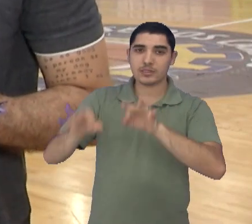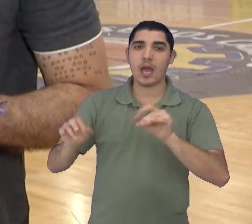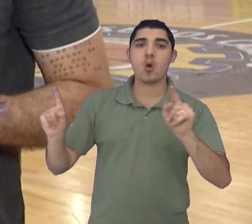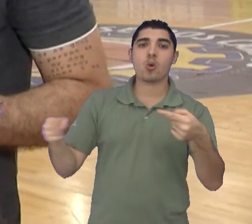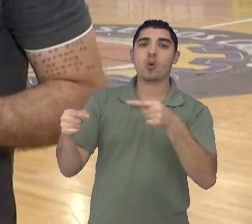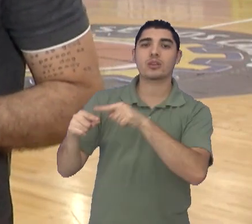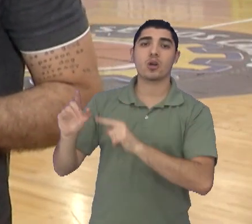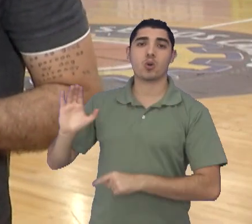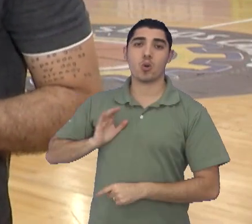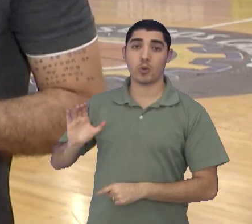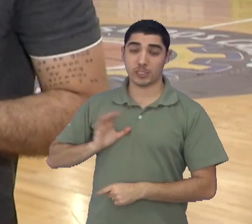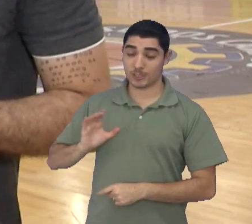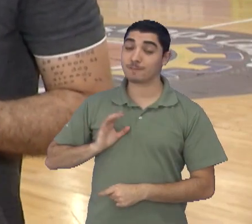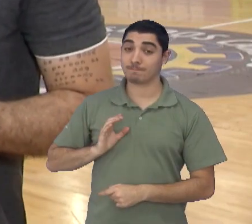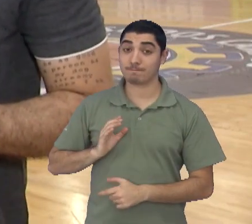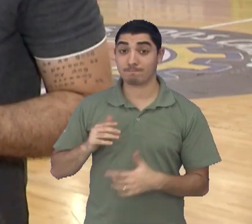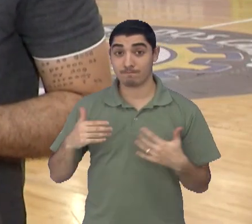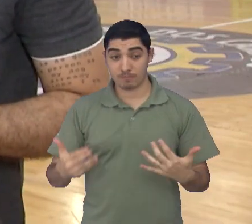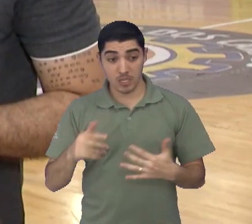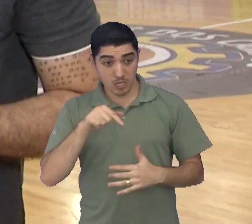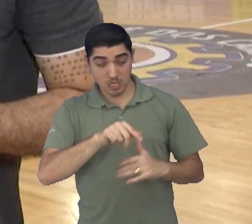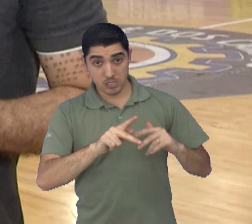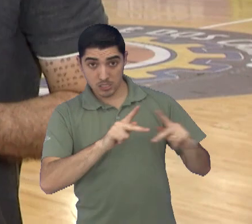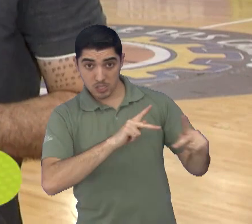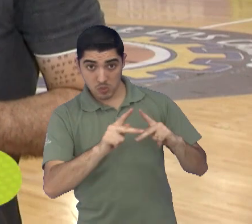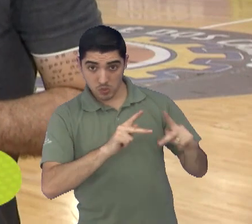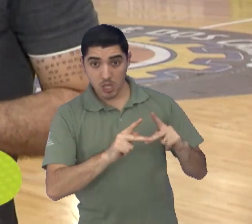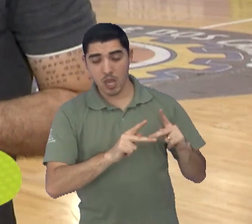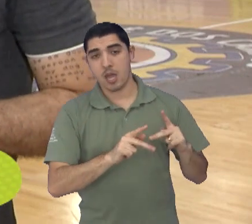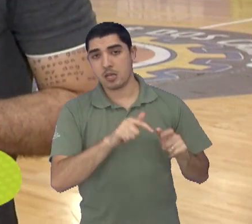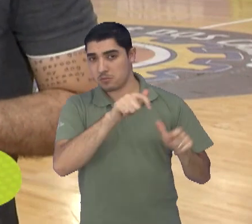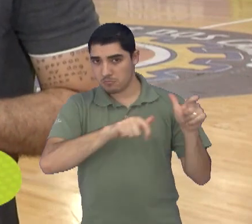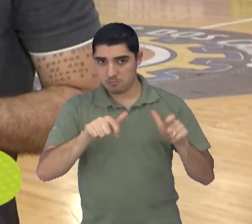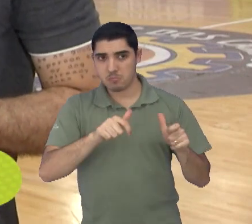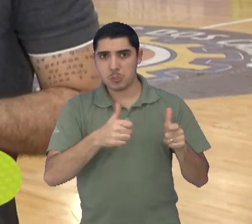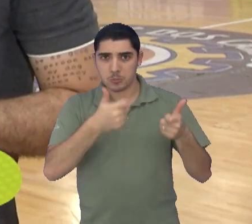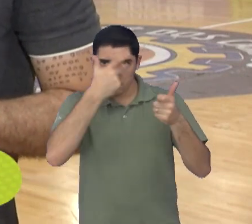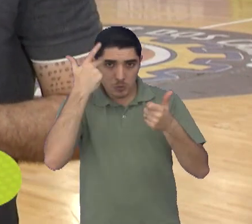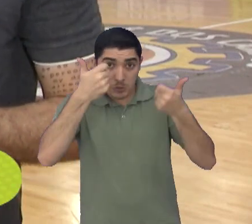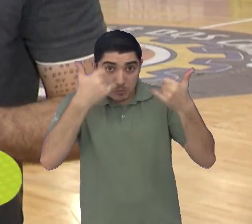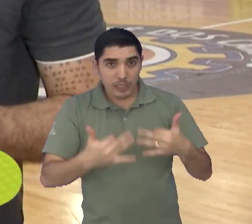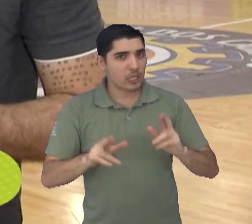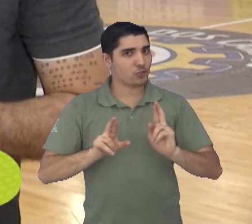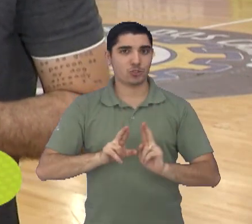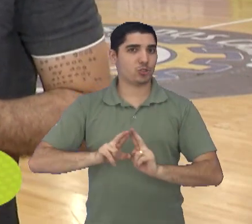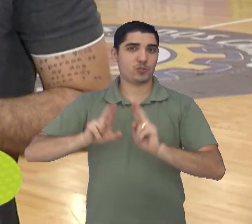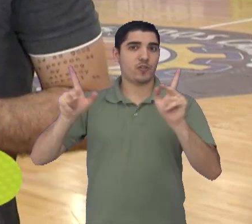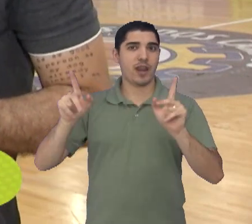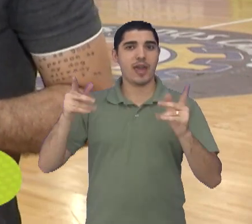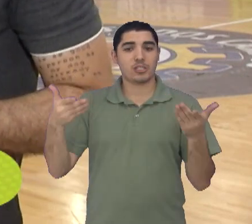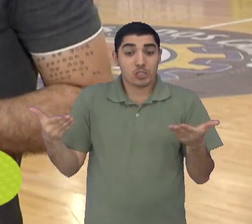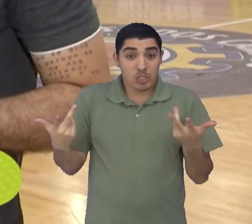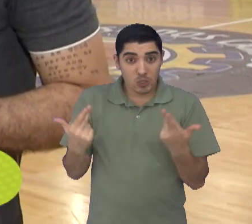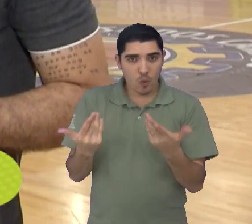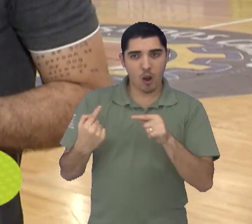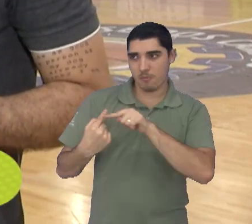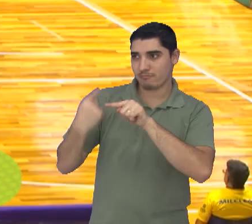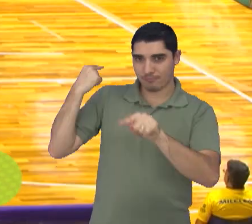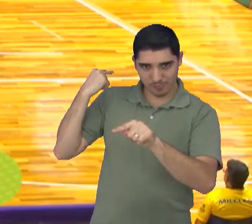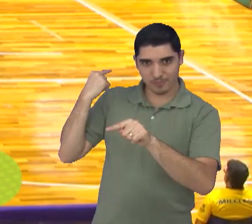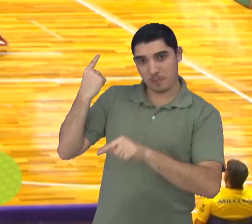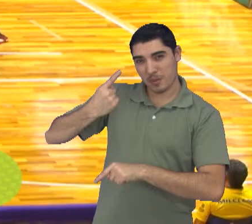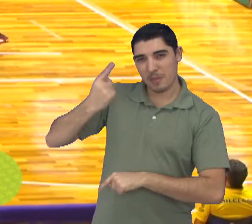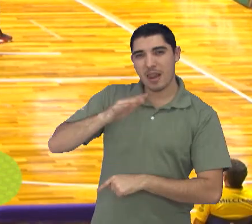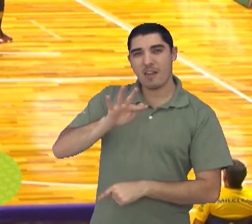do Campeonato Paulista. Para os joseenses, um confronto completamente diferente do que foi o da primeira fase.